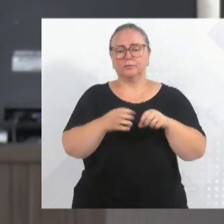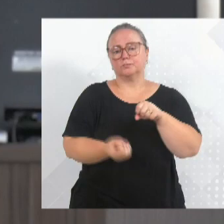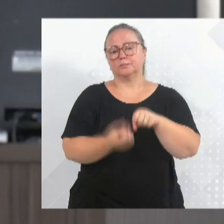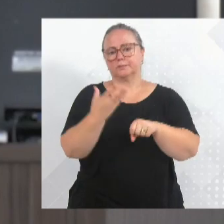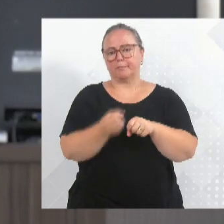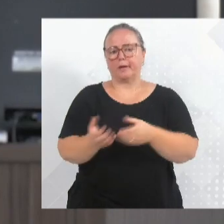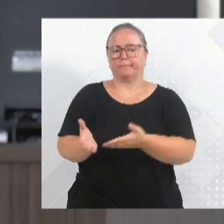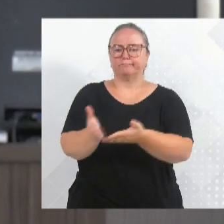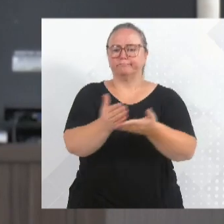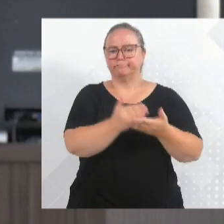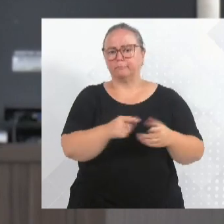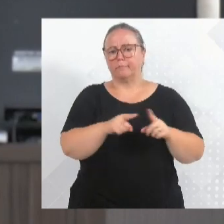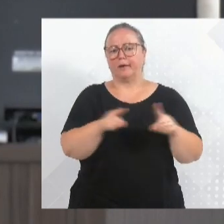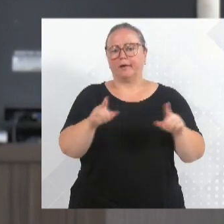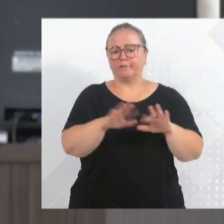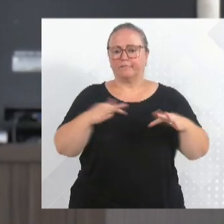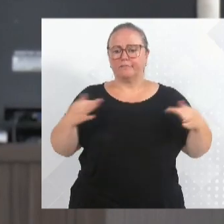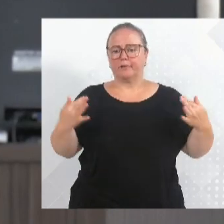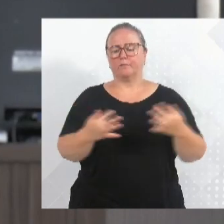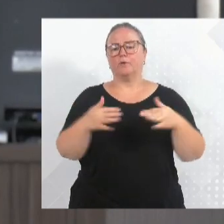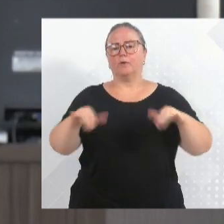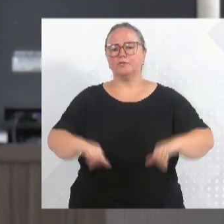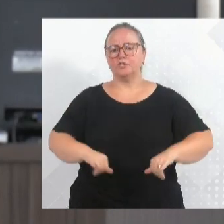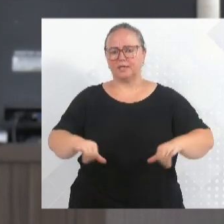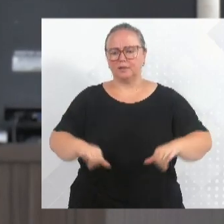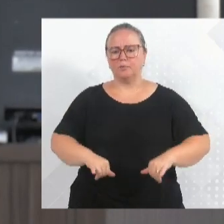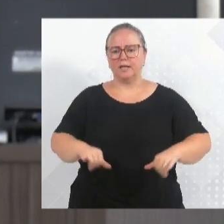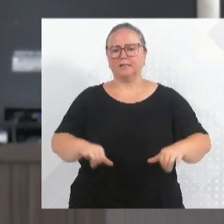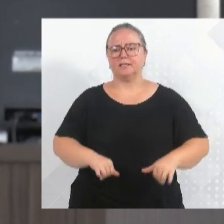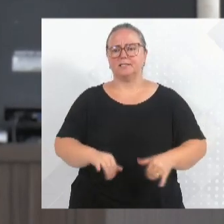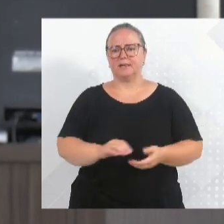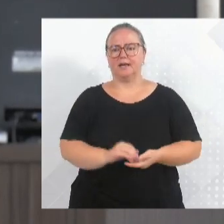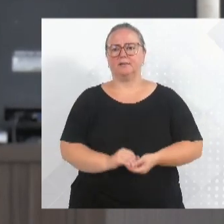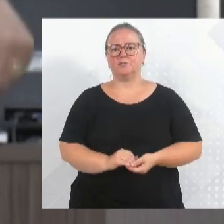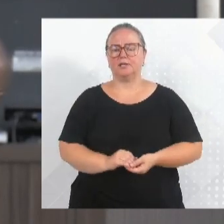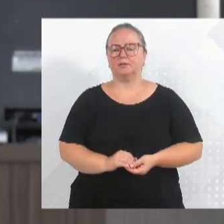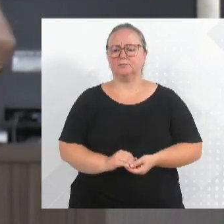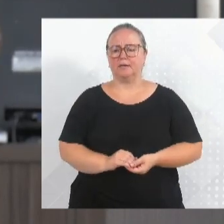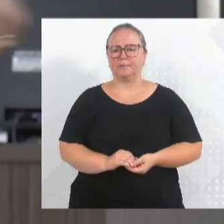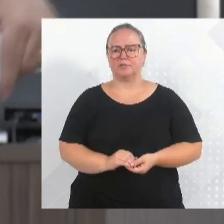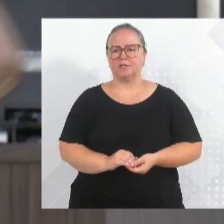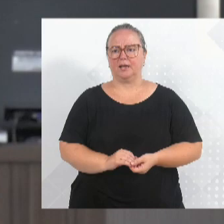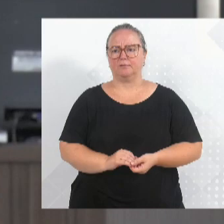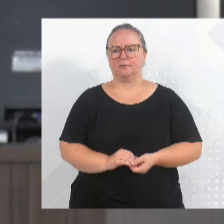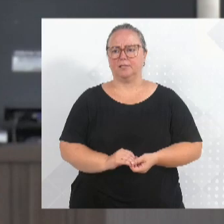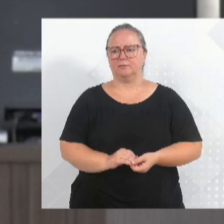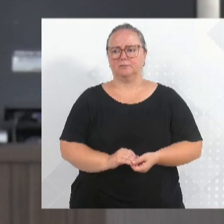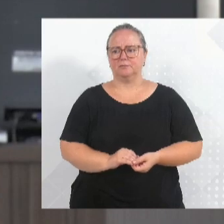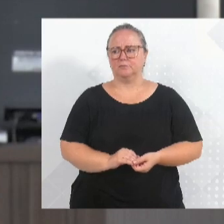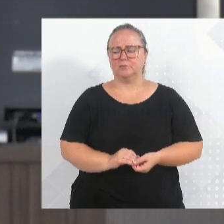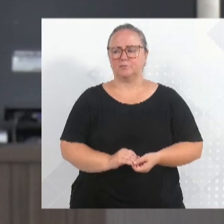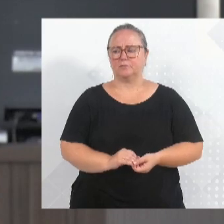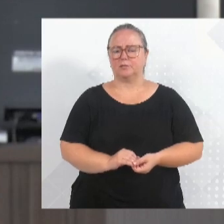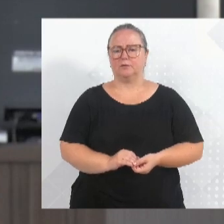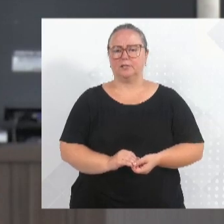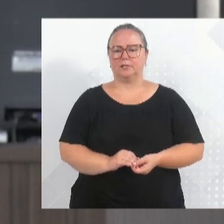e o pessoal sofrendo, família sem ter água para beber, para tomar banho, para lavar louça, para lavar roupa, para tomar banho, enfim, não dá mais.